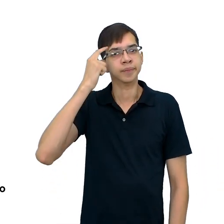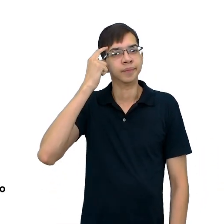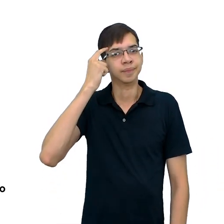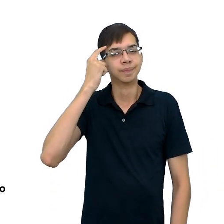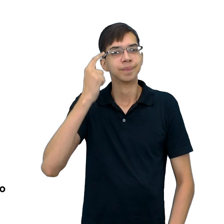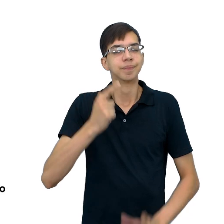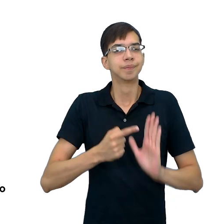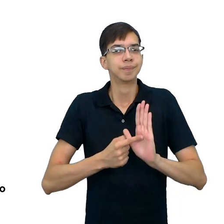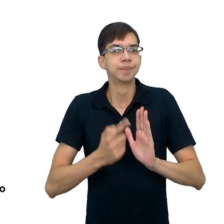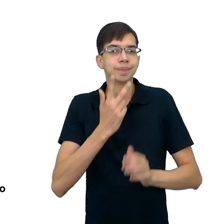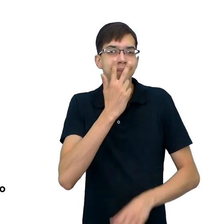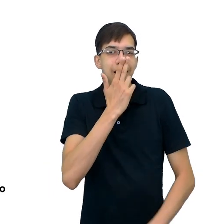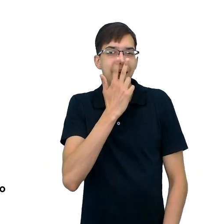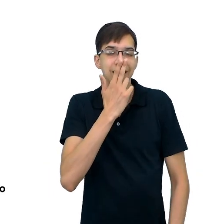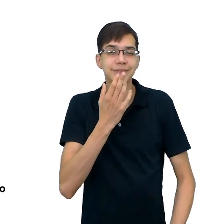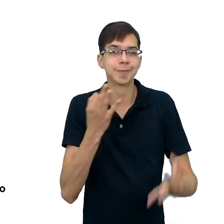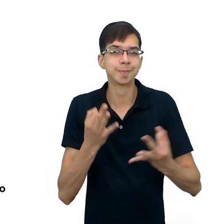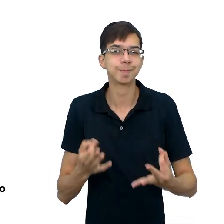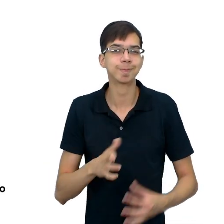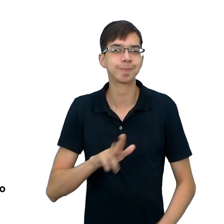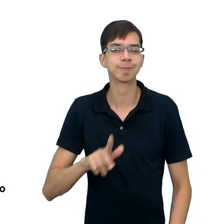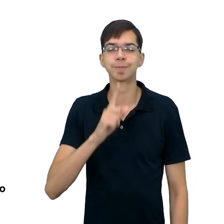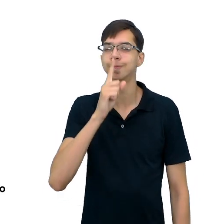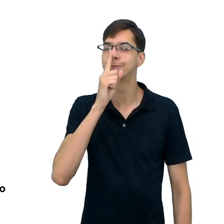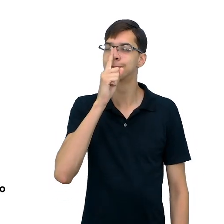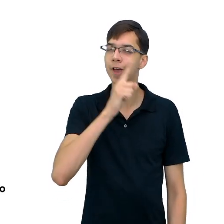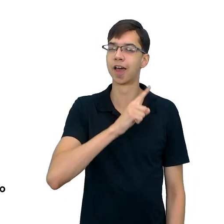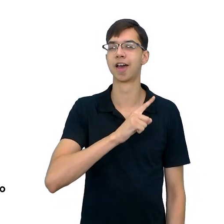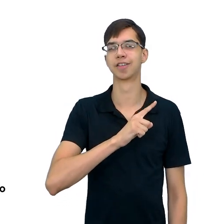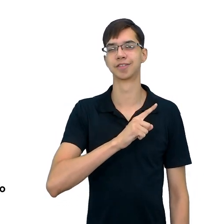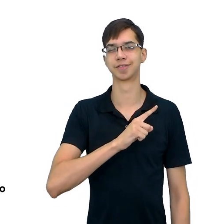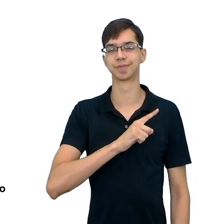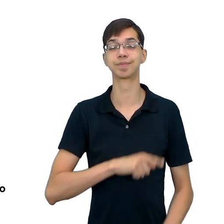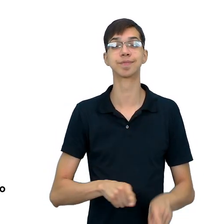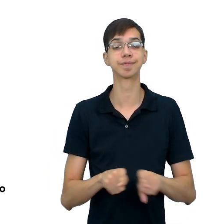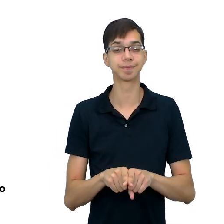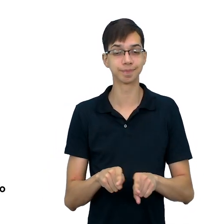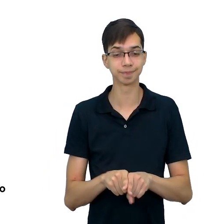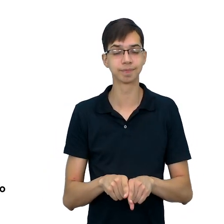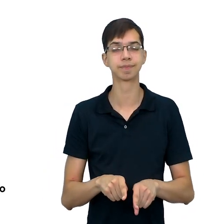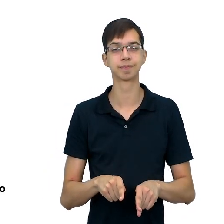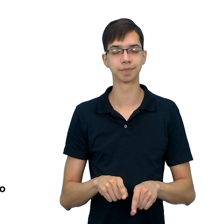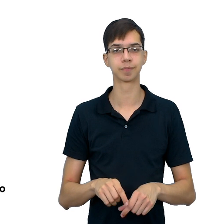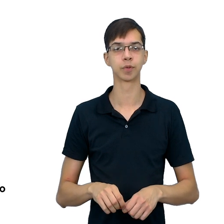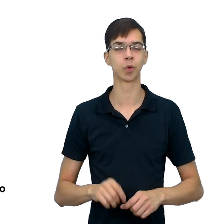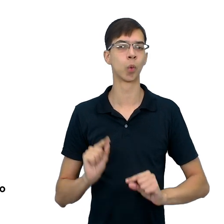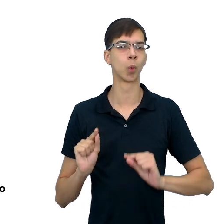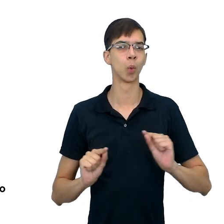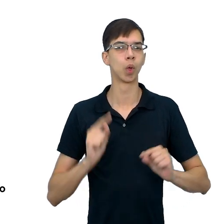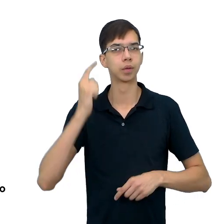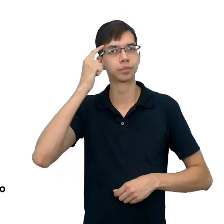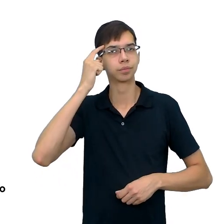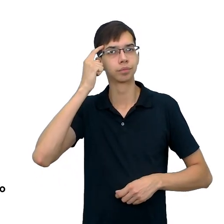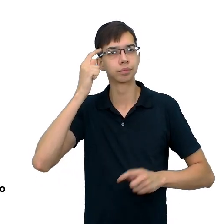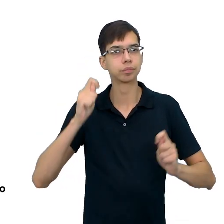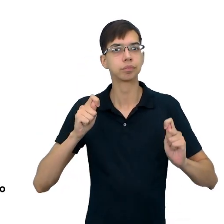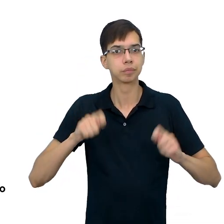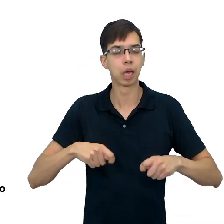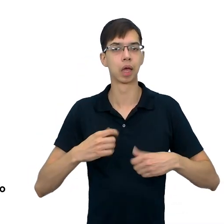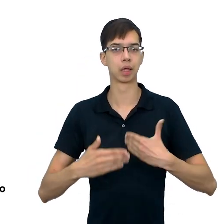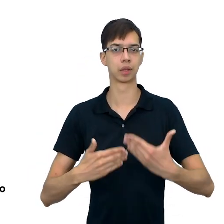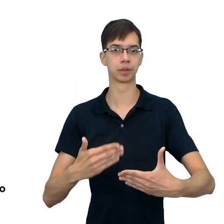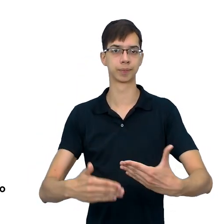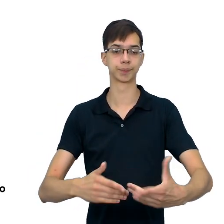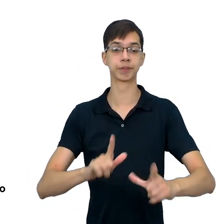incerteza, né? Estima-se também, né, que passa uma ideia de possibilidade. E na letra C, né,